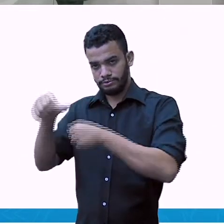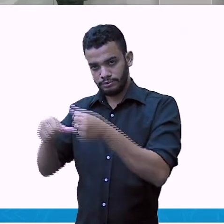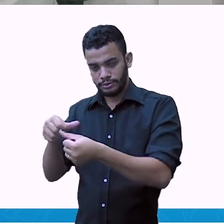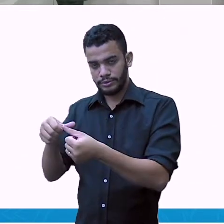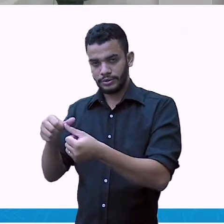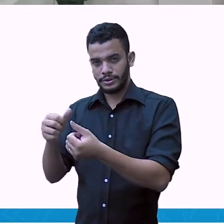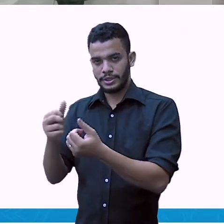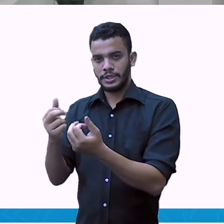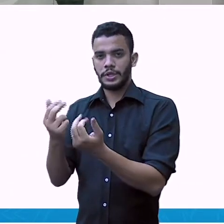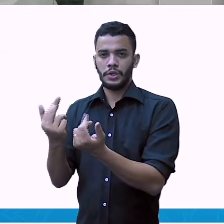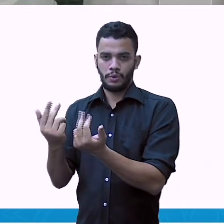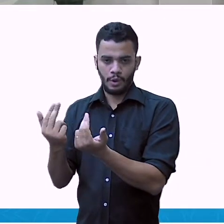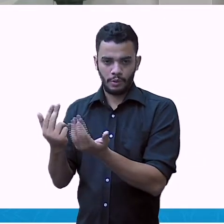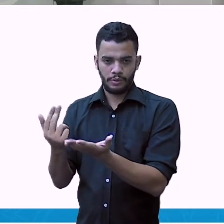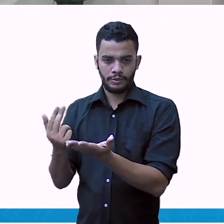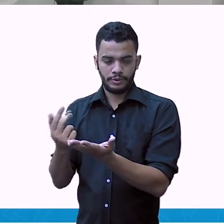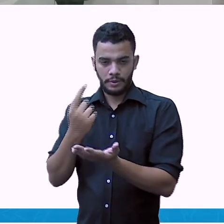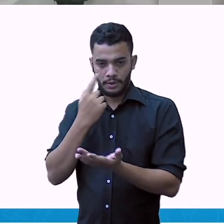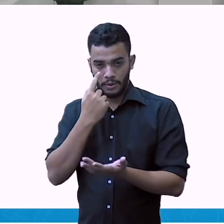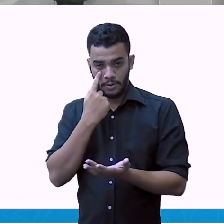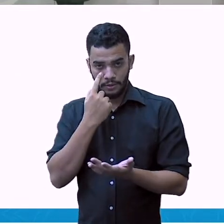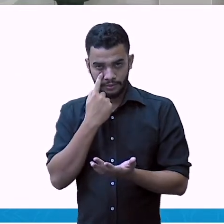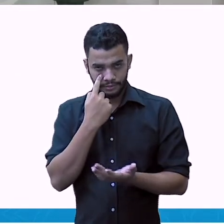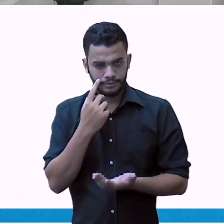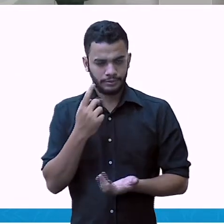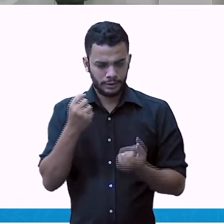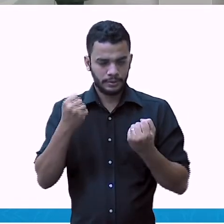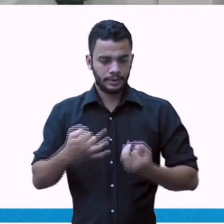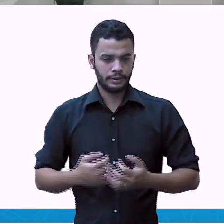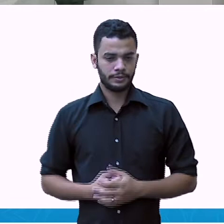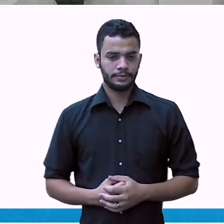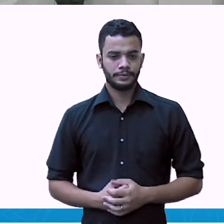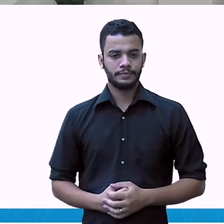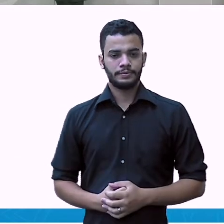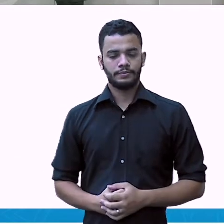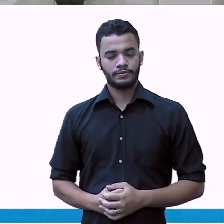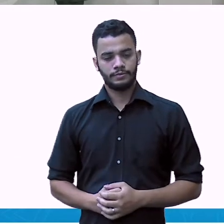ó, 10 partes. Deixa eu trocar aqui, peraí.